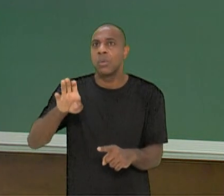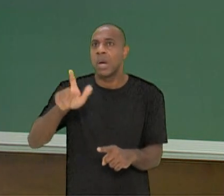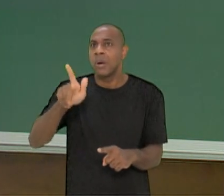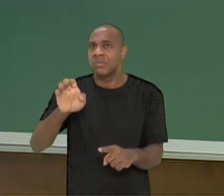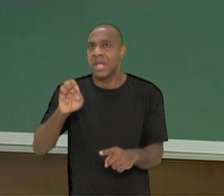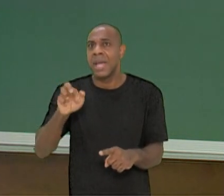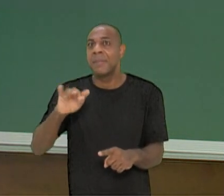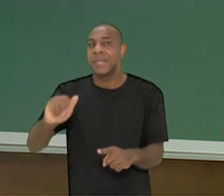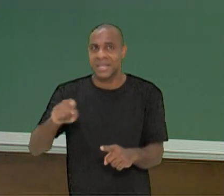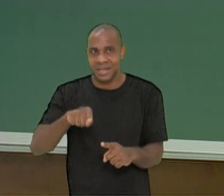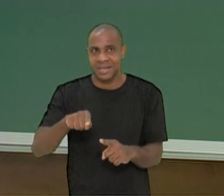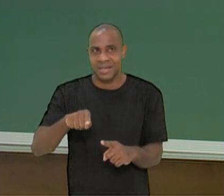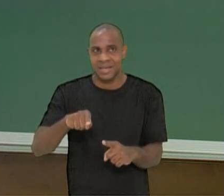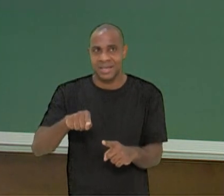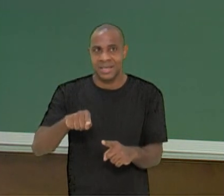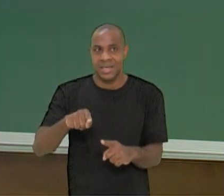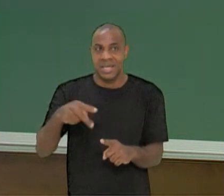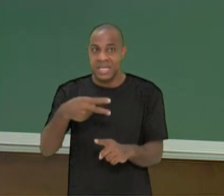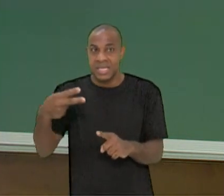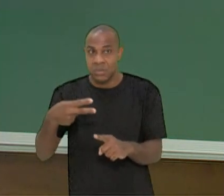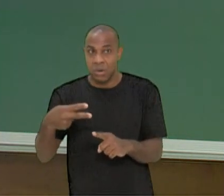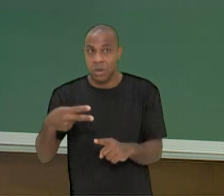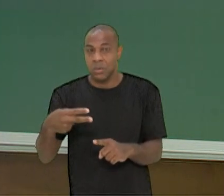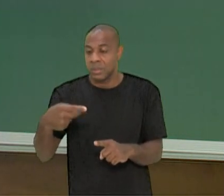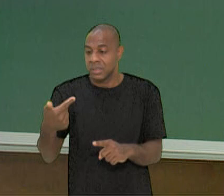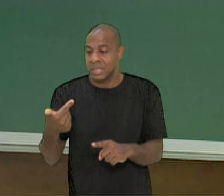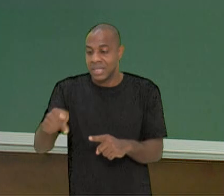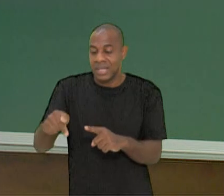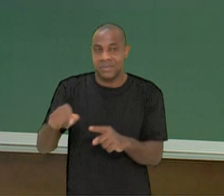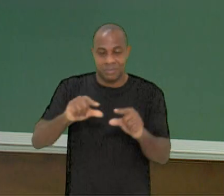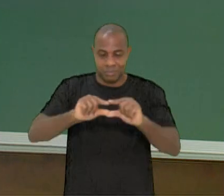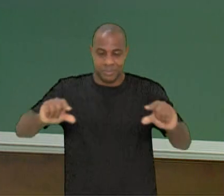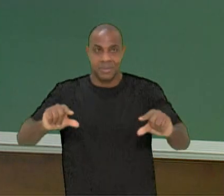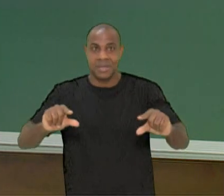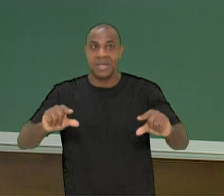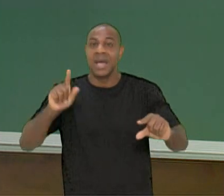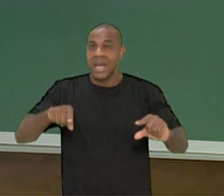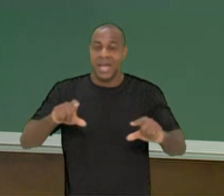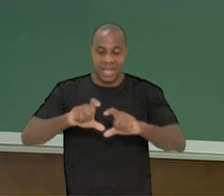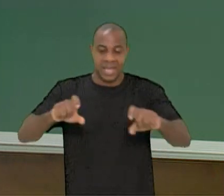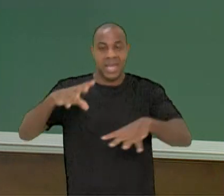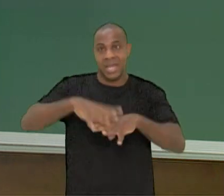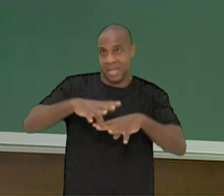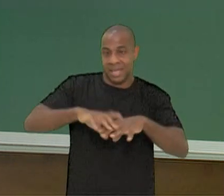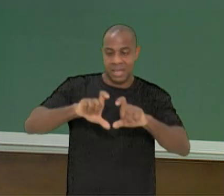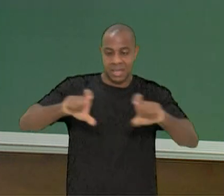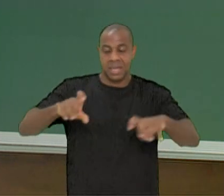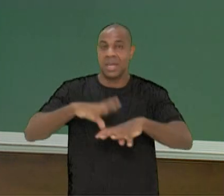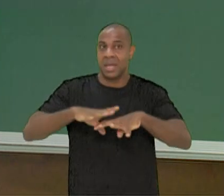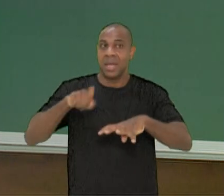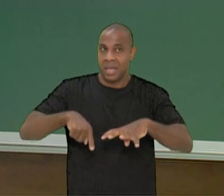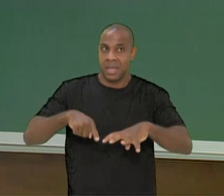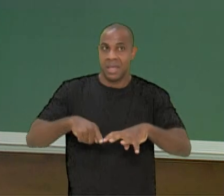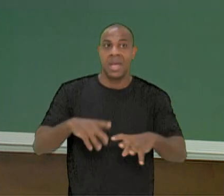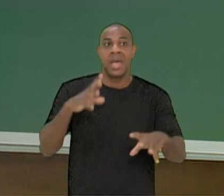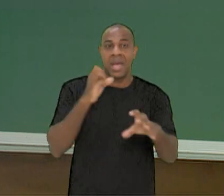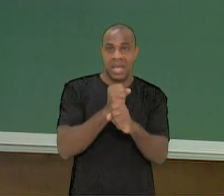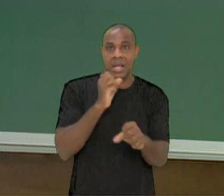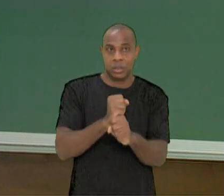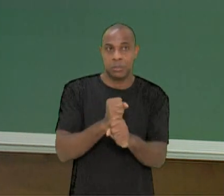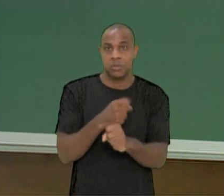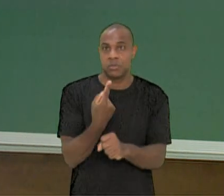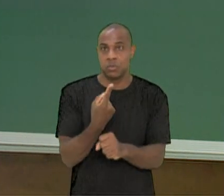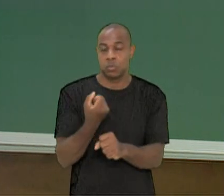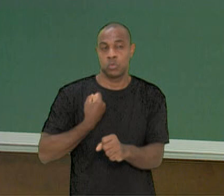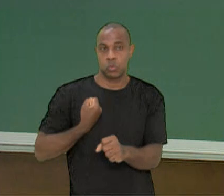igual a 17 é uma equação, estabelecida a partir do quê? De uma generalidade, que é o quê? A soma de um número com o triplo de outro.